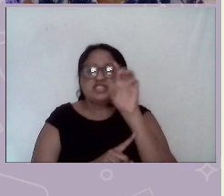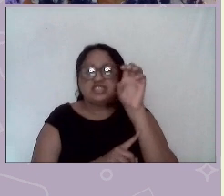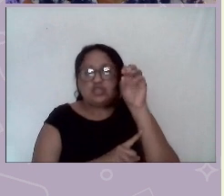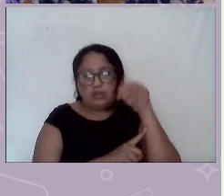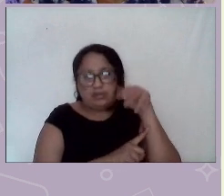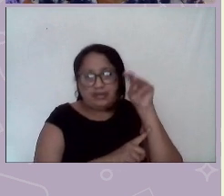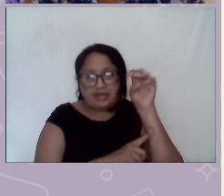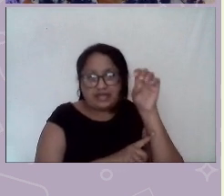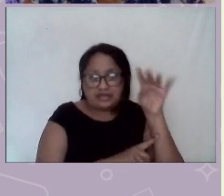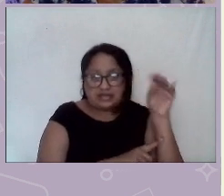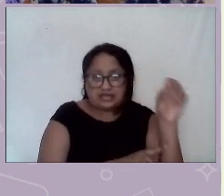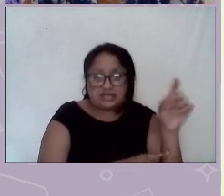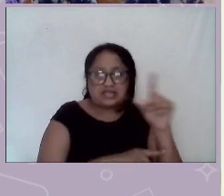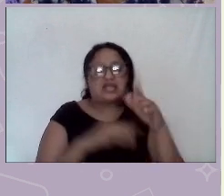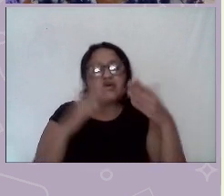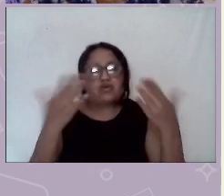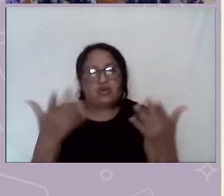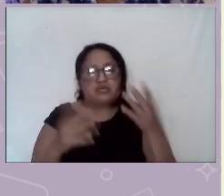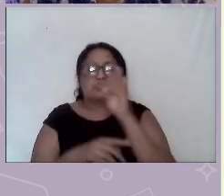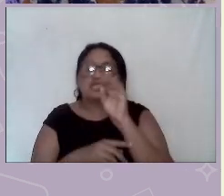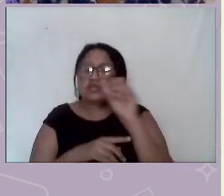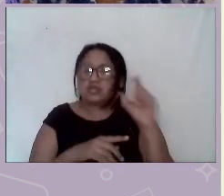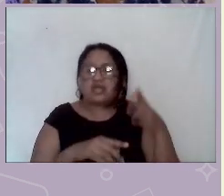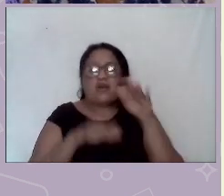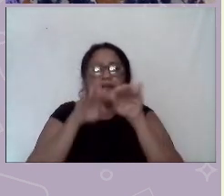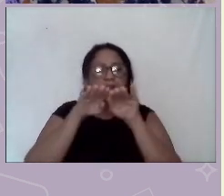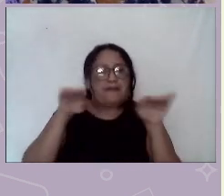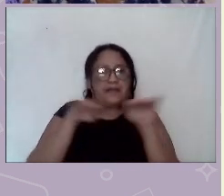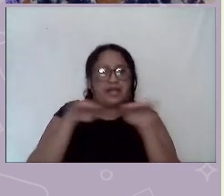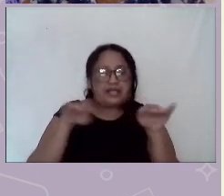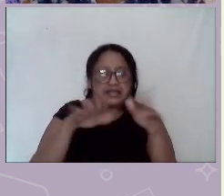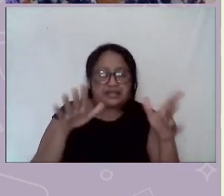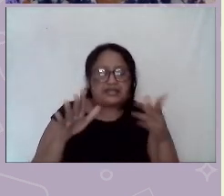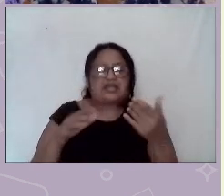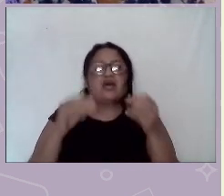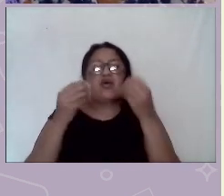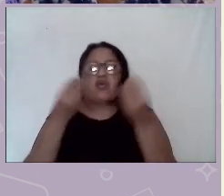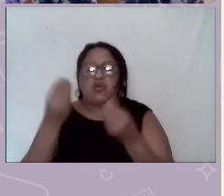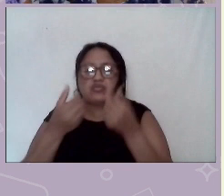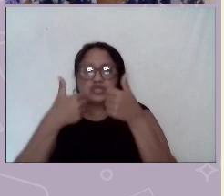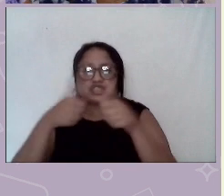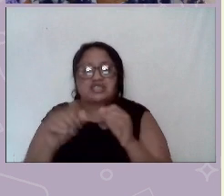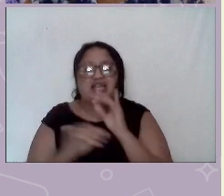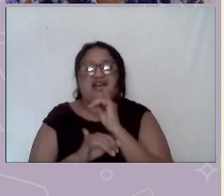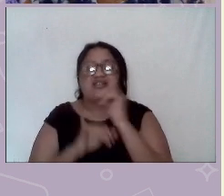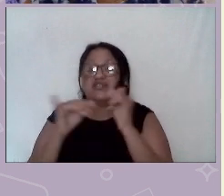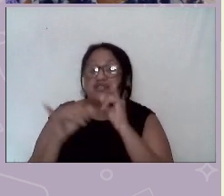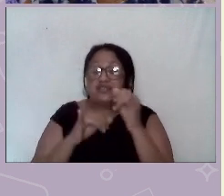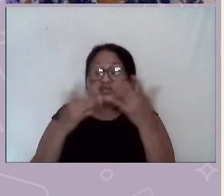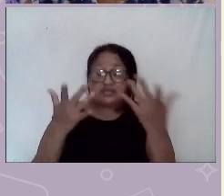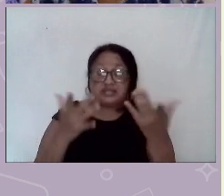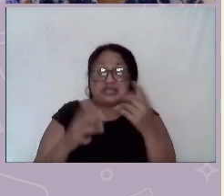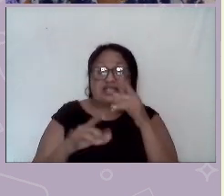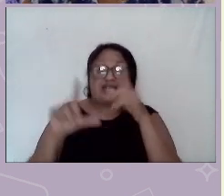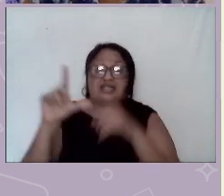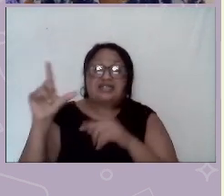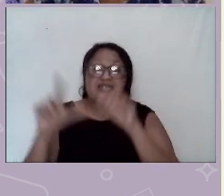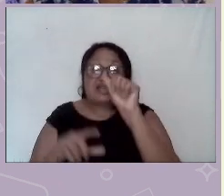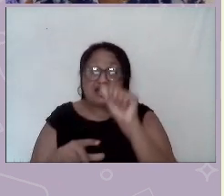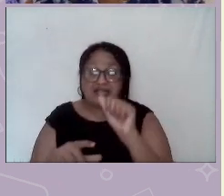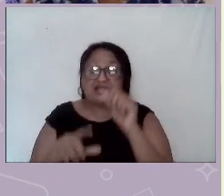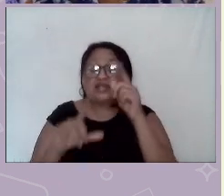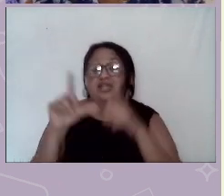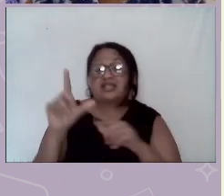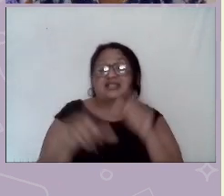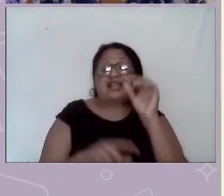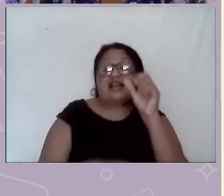trigonal plana como está sendo dito aqui na alternativa a então essa afirmativa é uma afirmativa correta